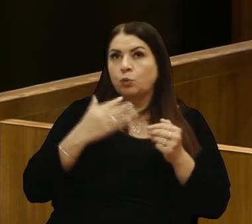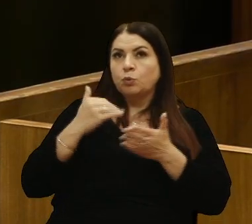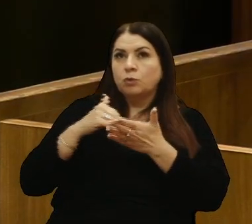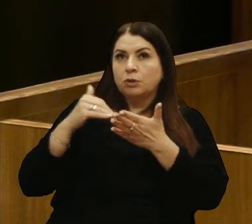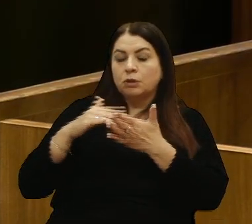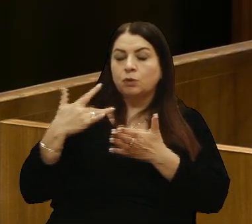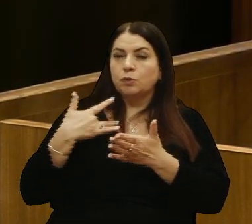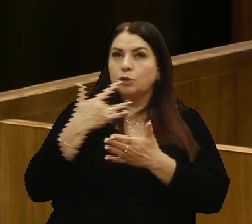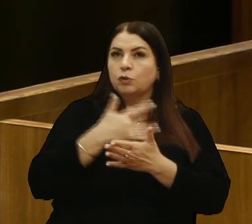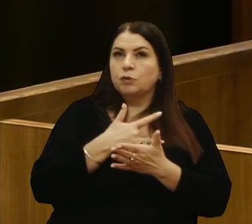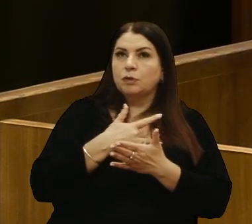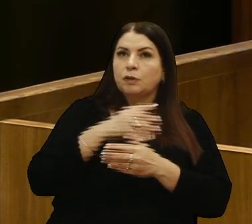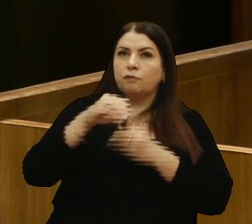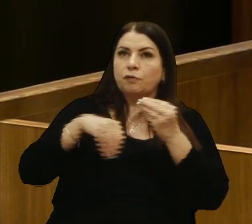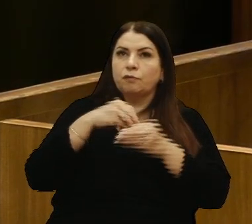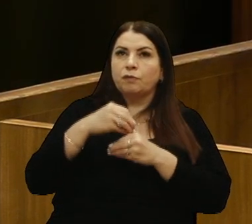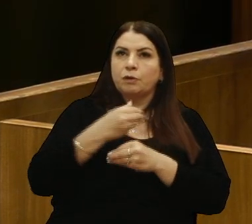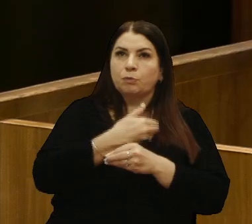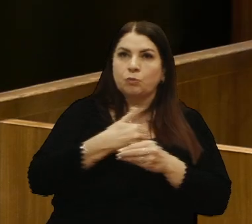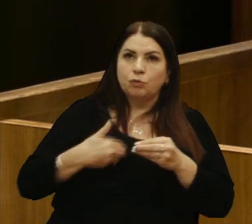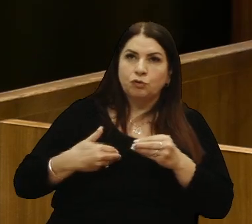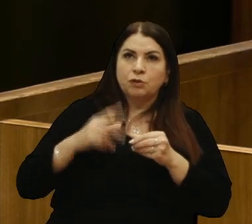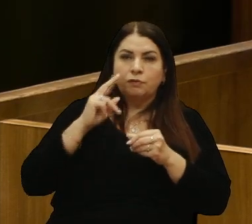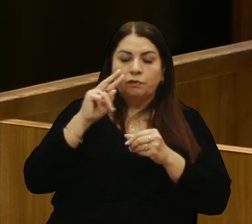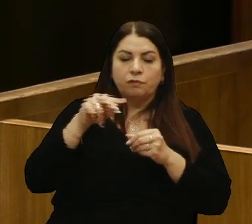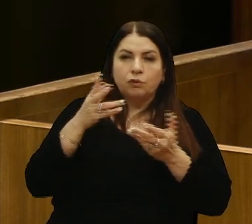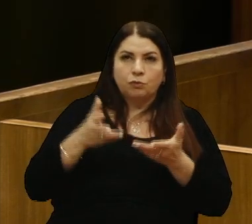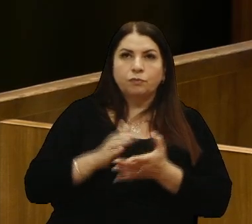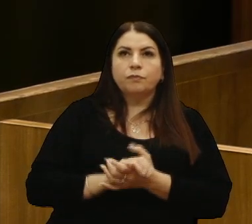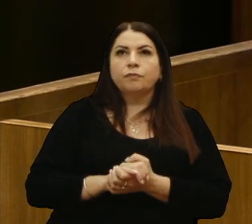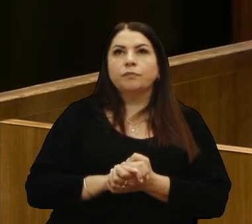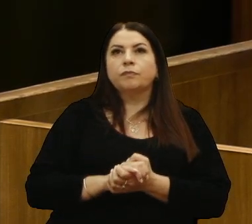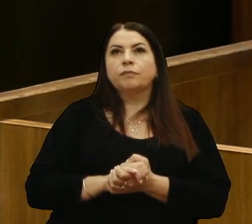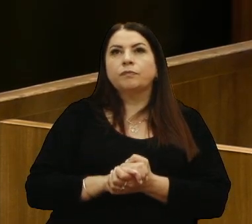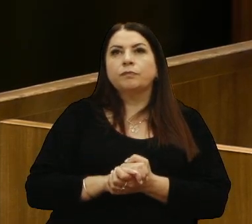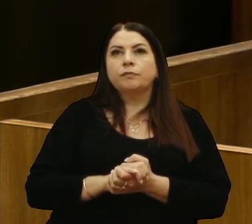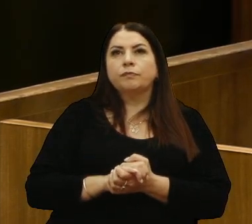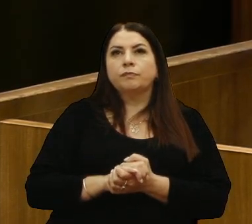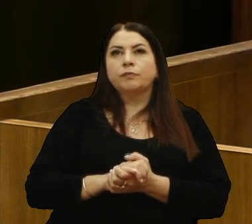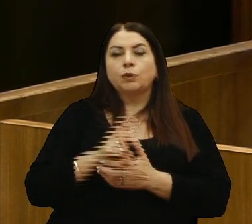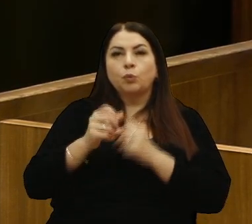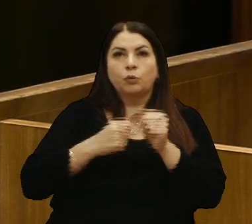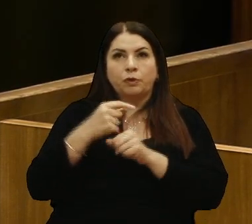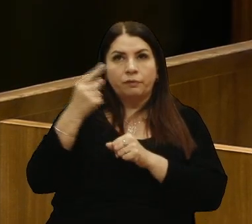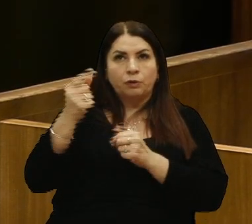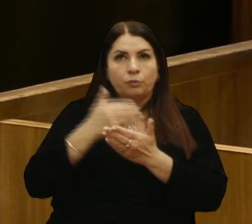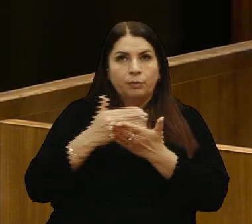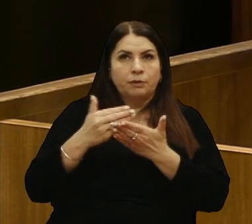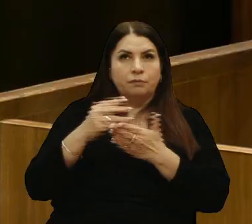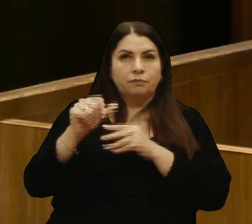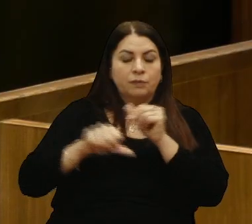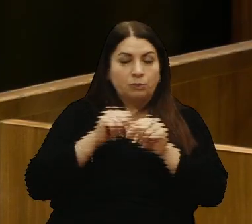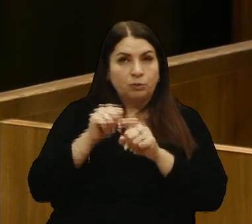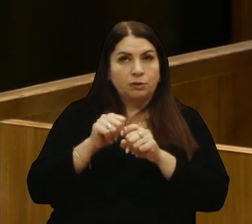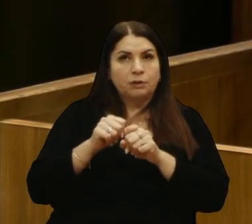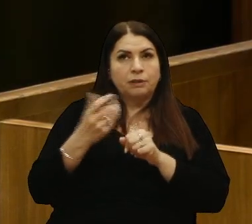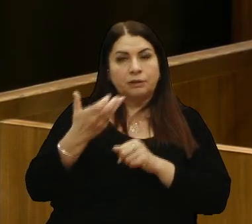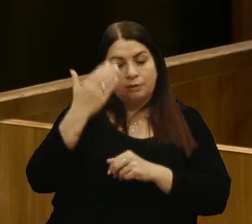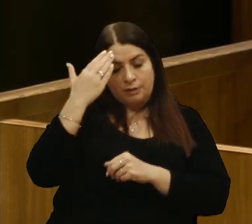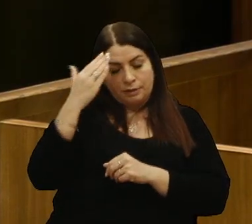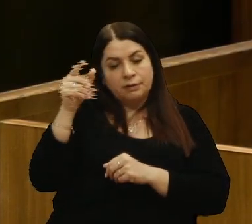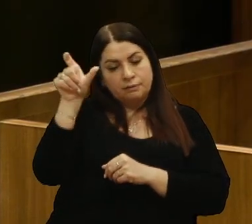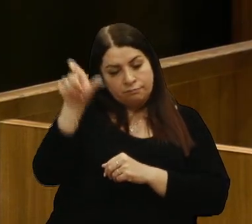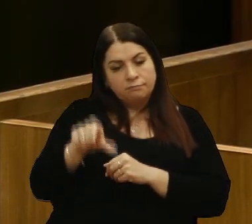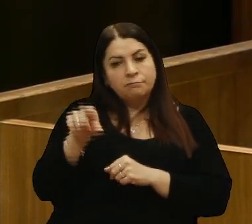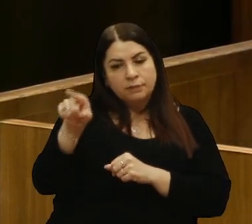da Saúde, onde envolve toda a questão política que nós estamos vendo hoje. E o ano que vem nós vamos começar a ver essas mudanças. E quero agradecer ele,